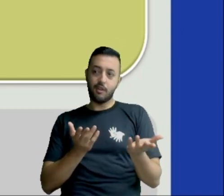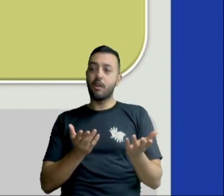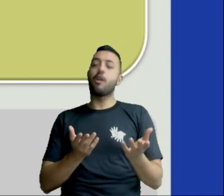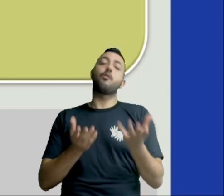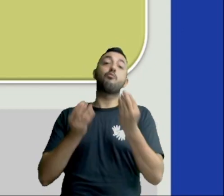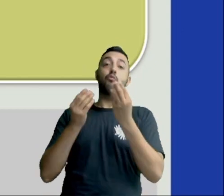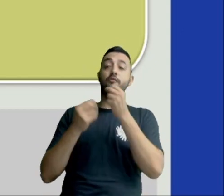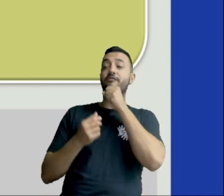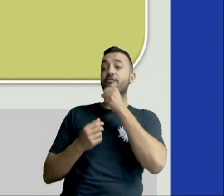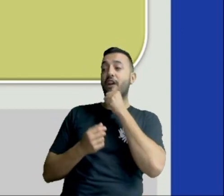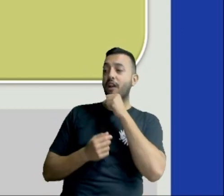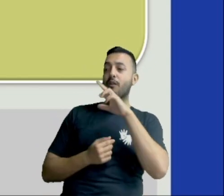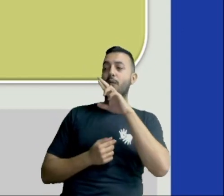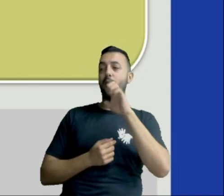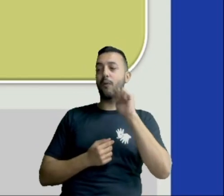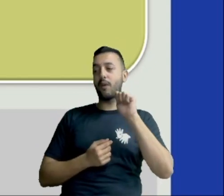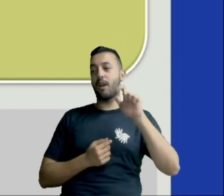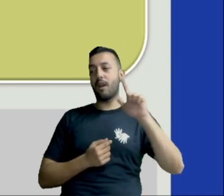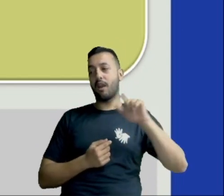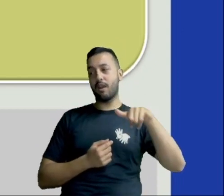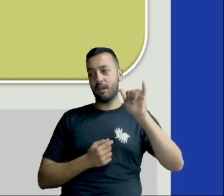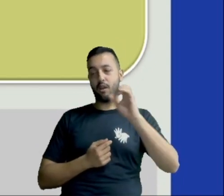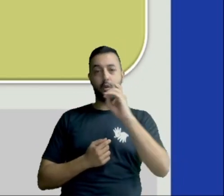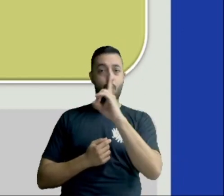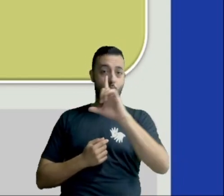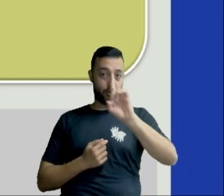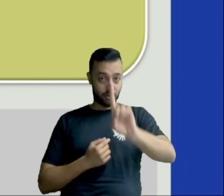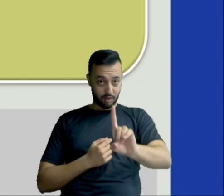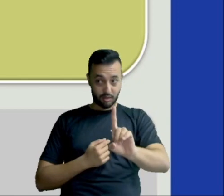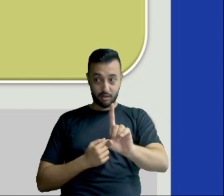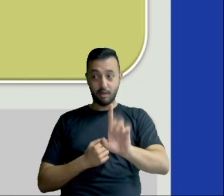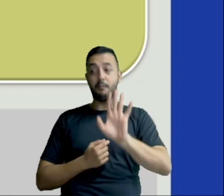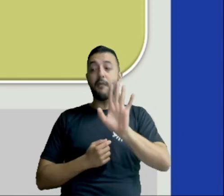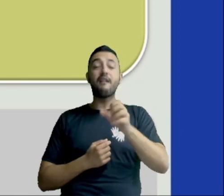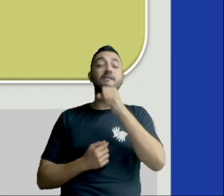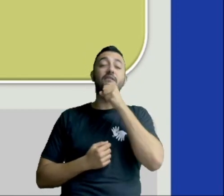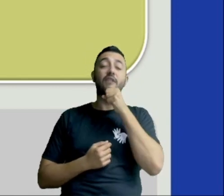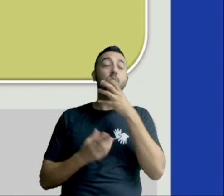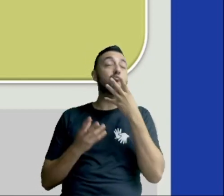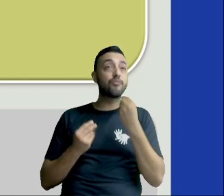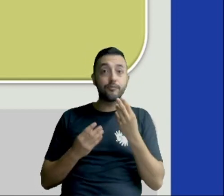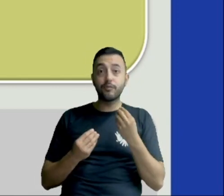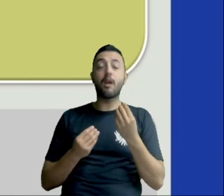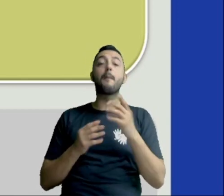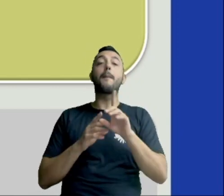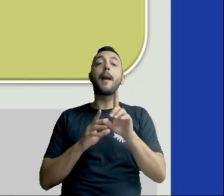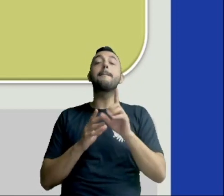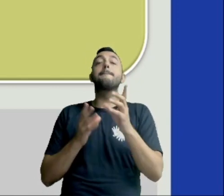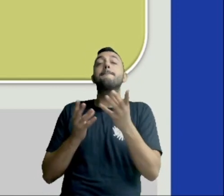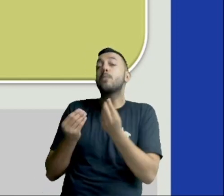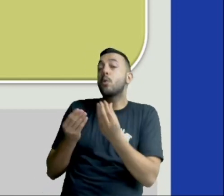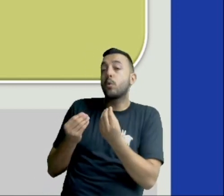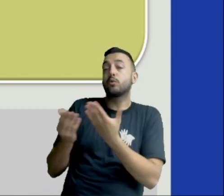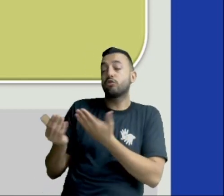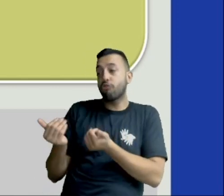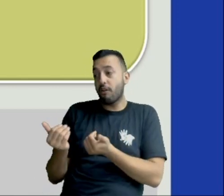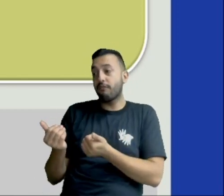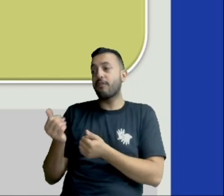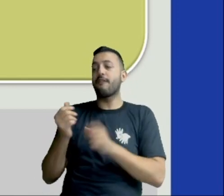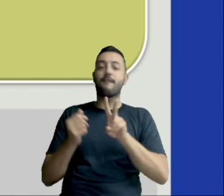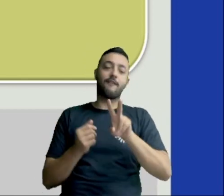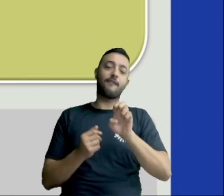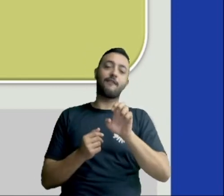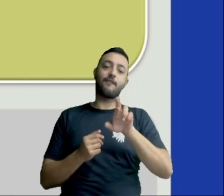muito novo, ou muito nova, very young. É só colocar na frente o very, que vai se